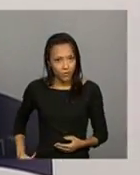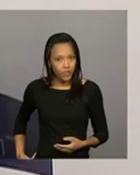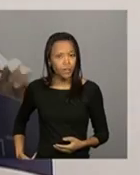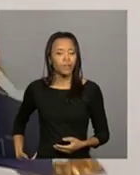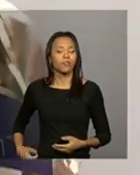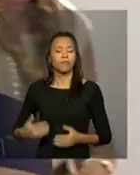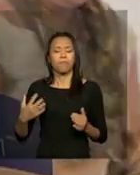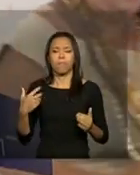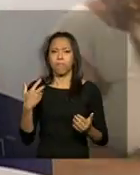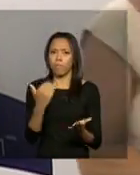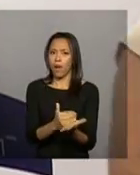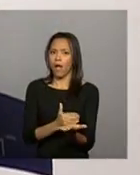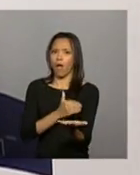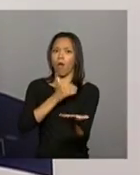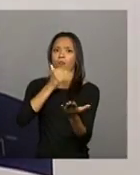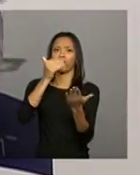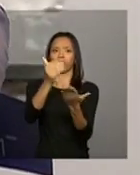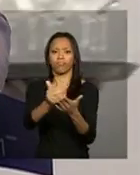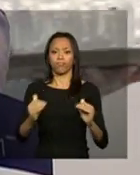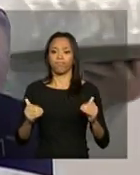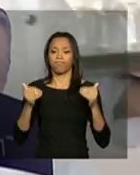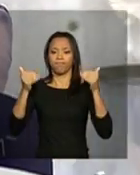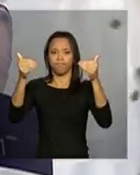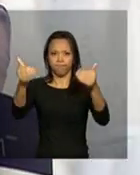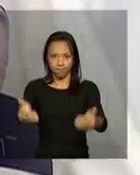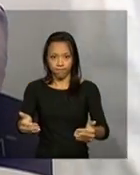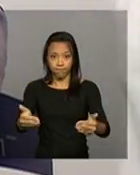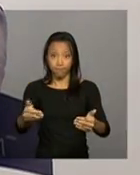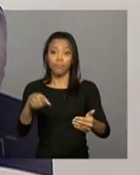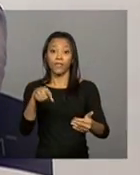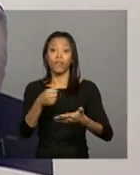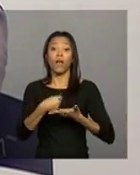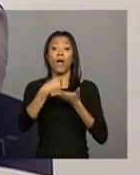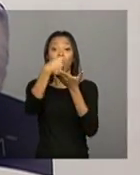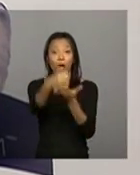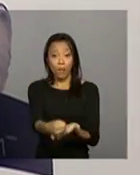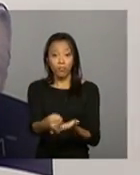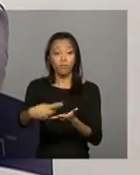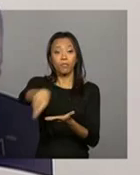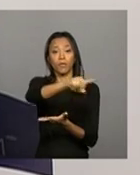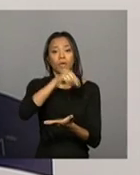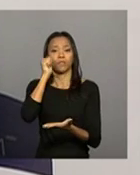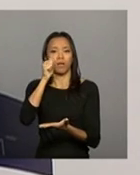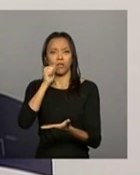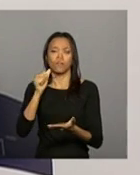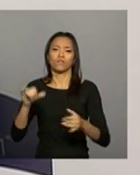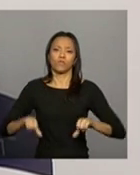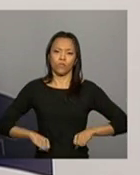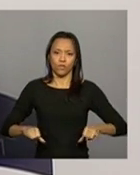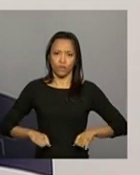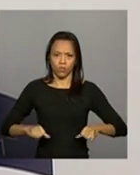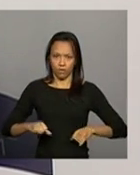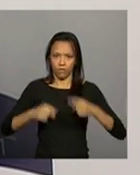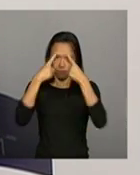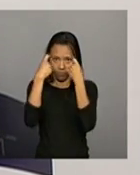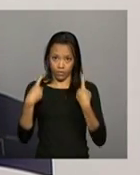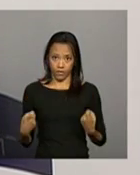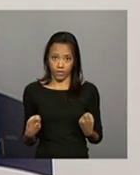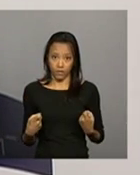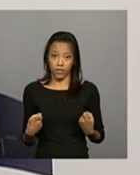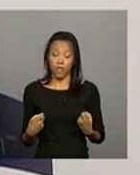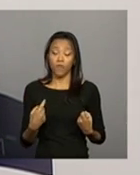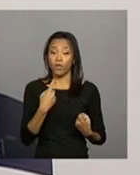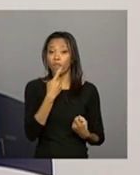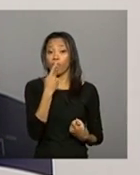mais avançada de enfrentamento à violência contra as mulheres. Eu vou dizer quatro itens